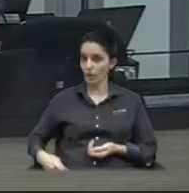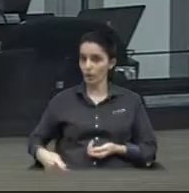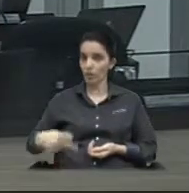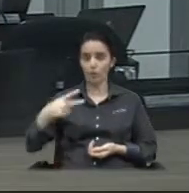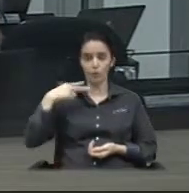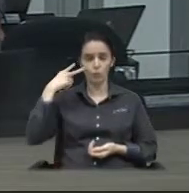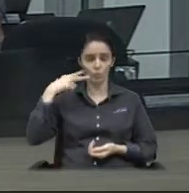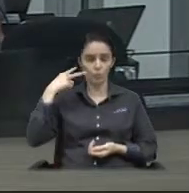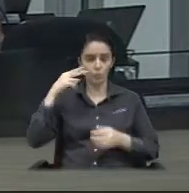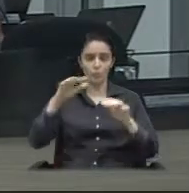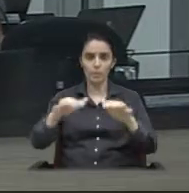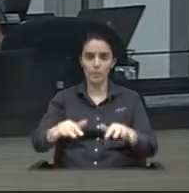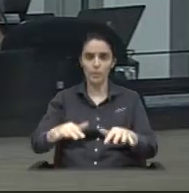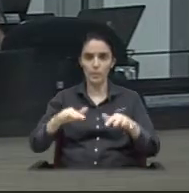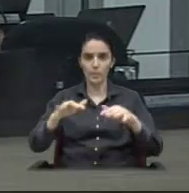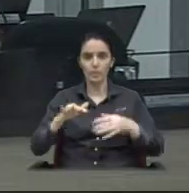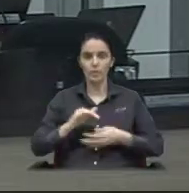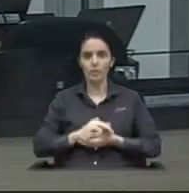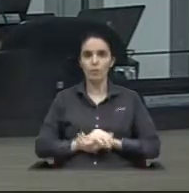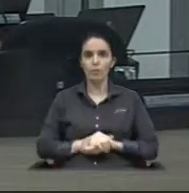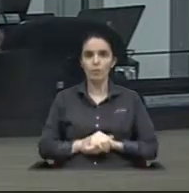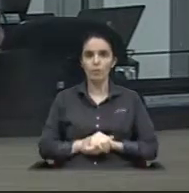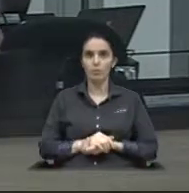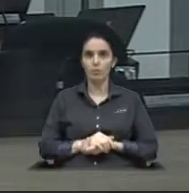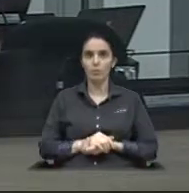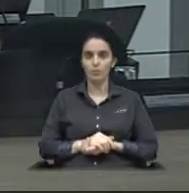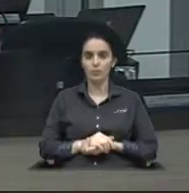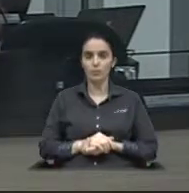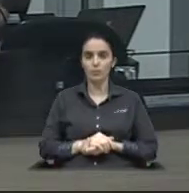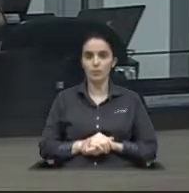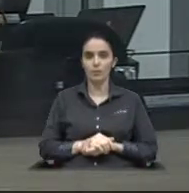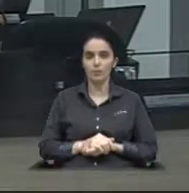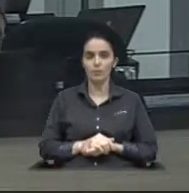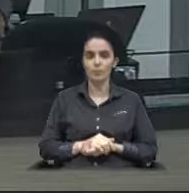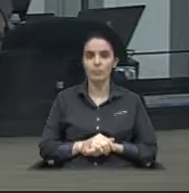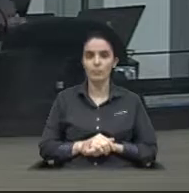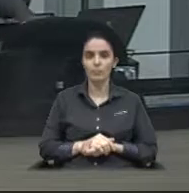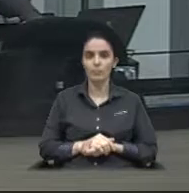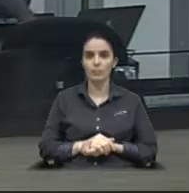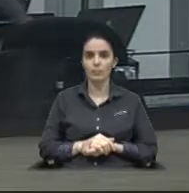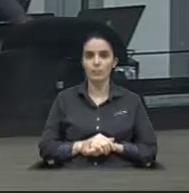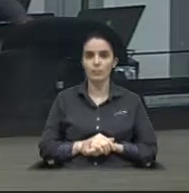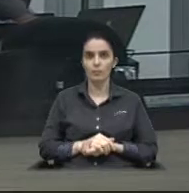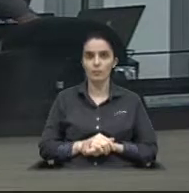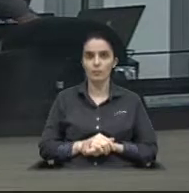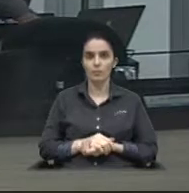pares por presente eu quero aqui eu